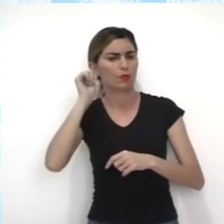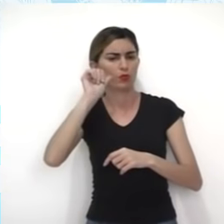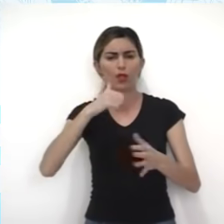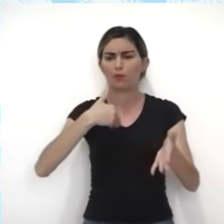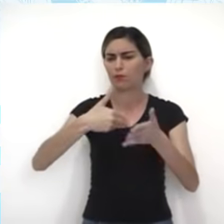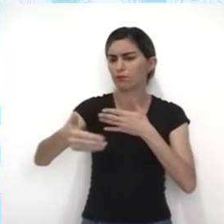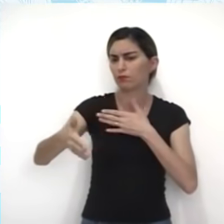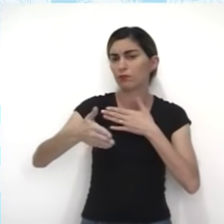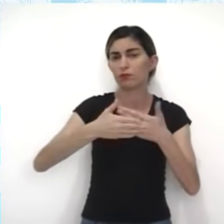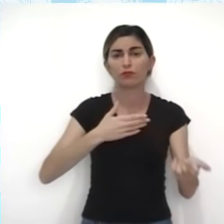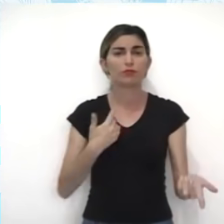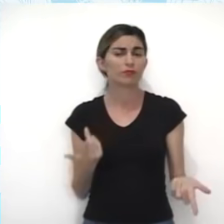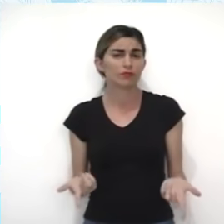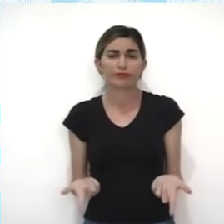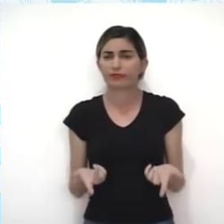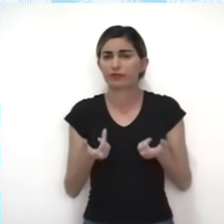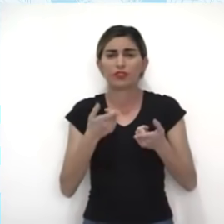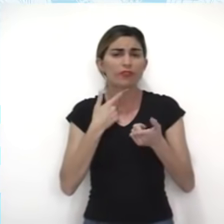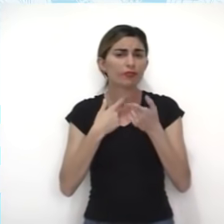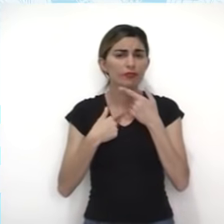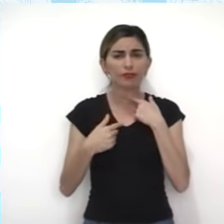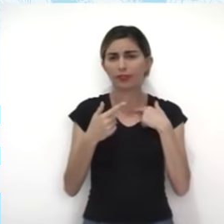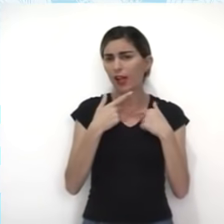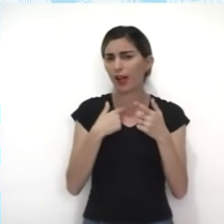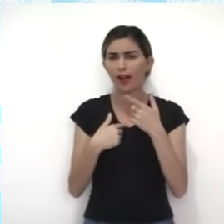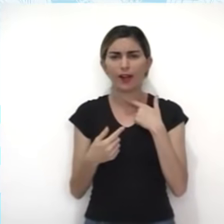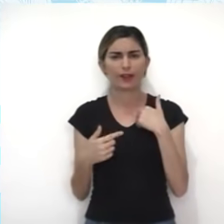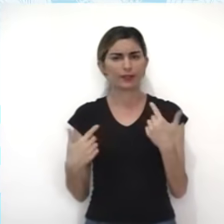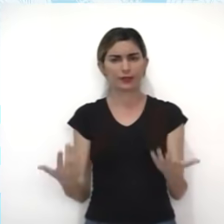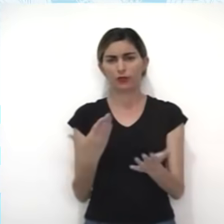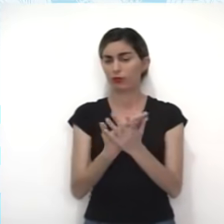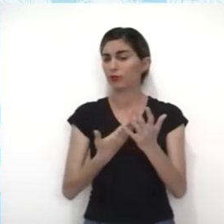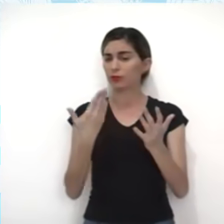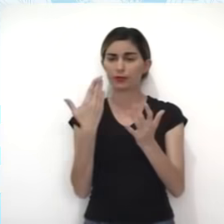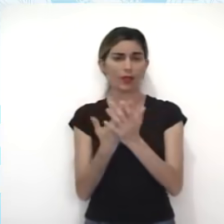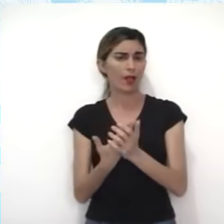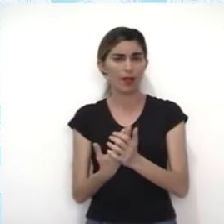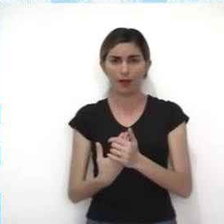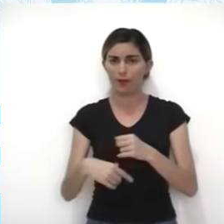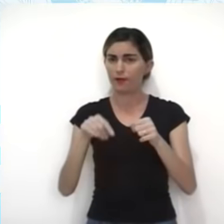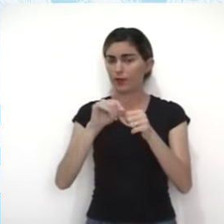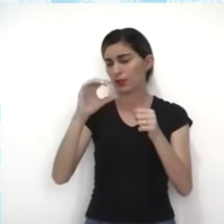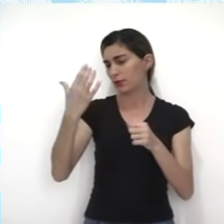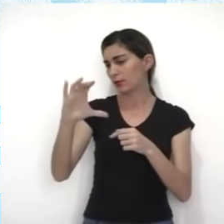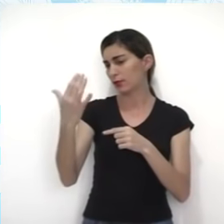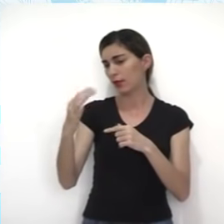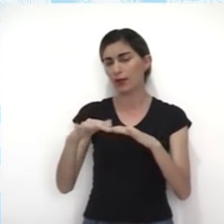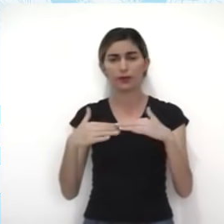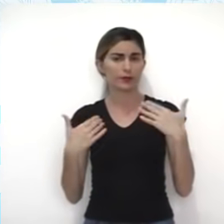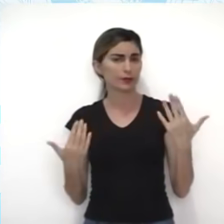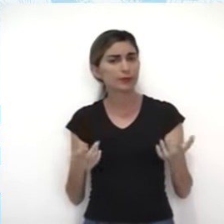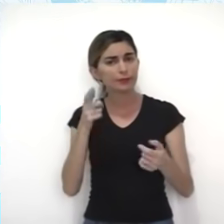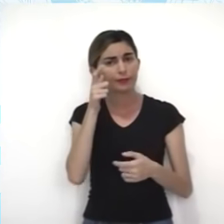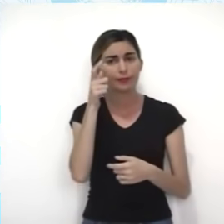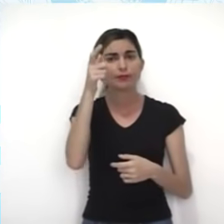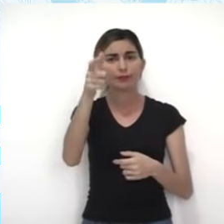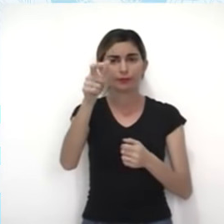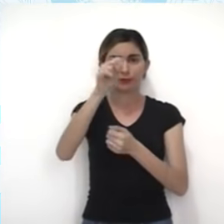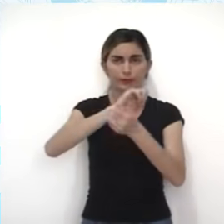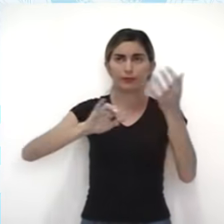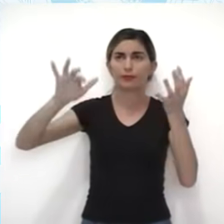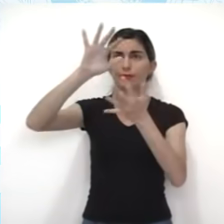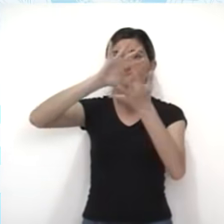homens mulheres basta basta você ter vontade de estudar de fazer ciência e